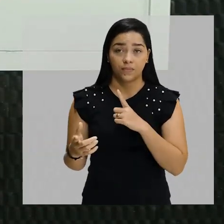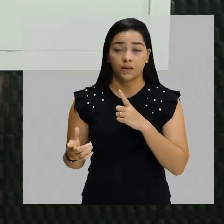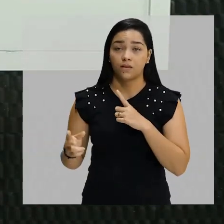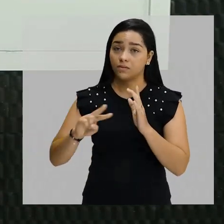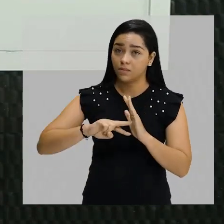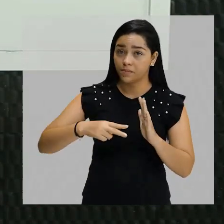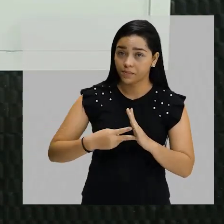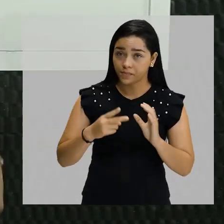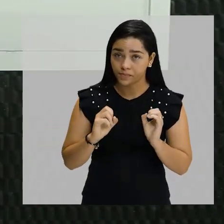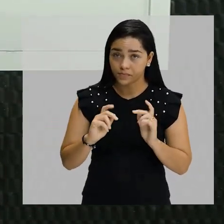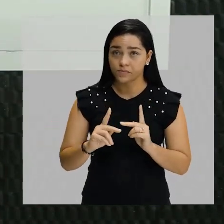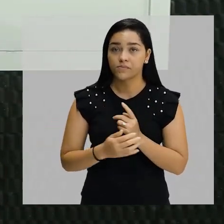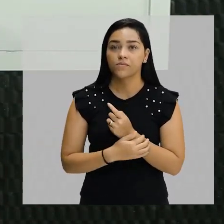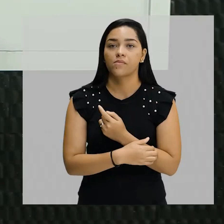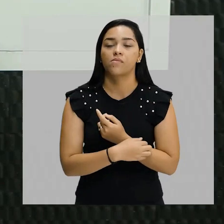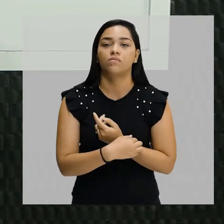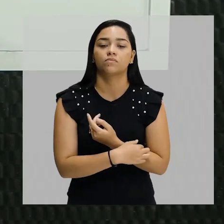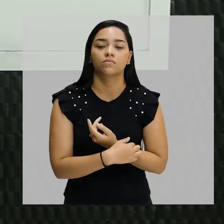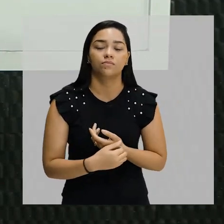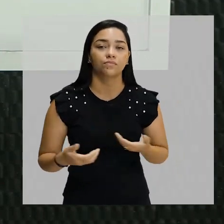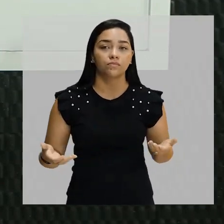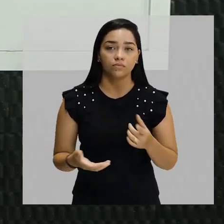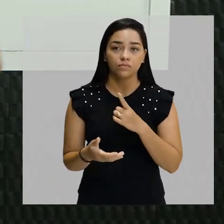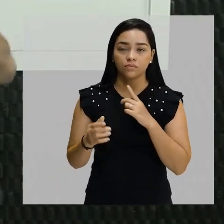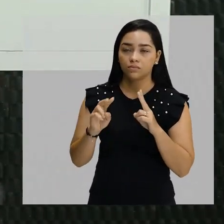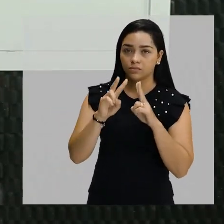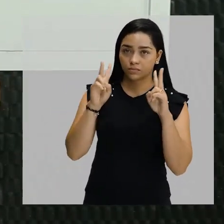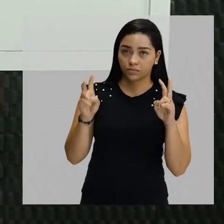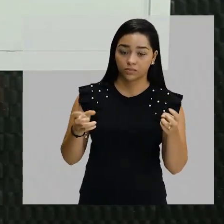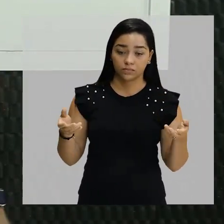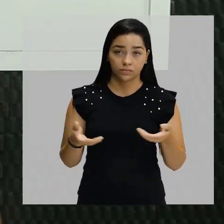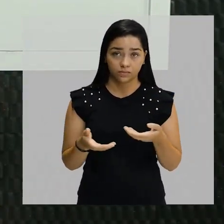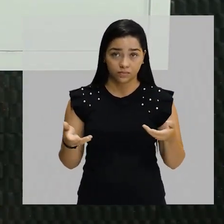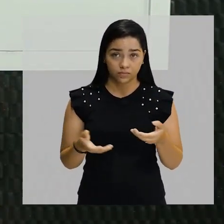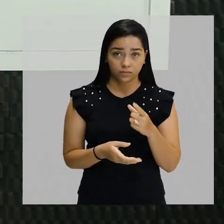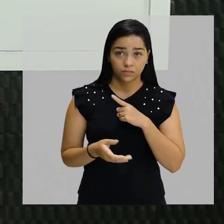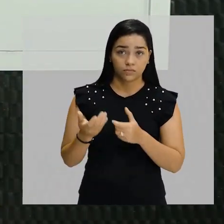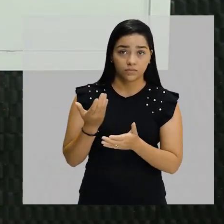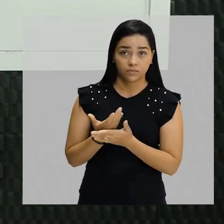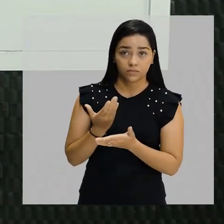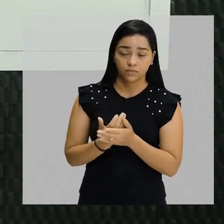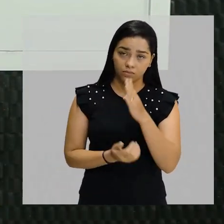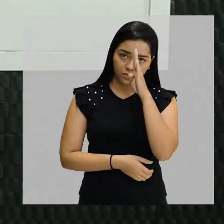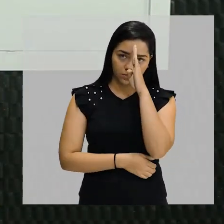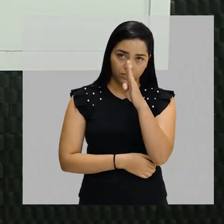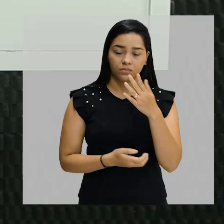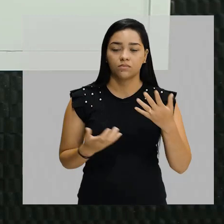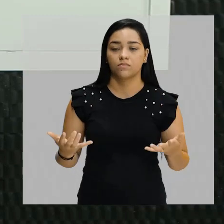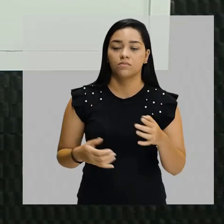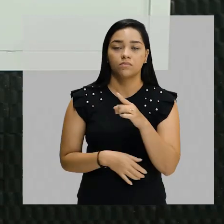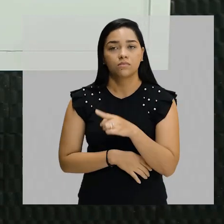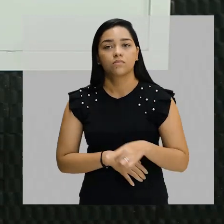significativa Ok bom hoje nós temos um tema agora Nesta aula principalmente que